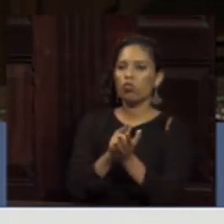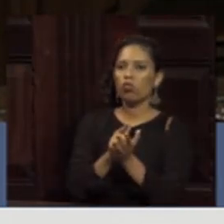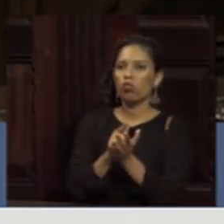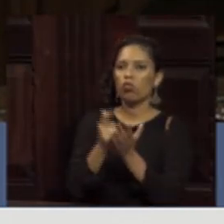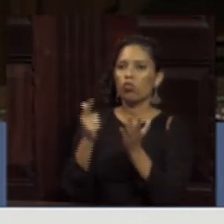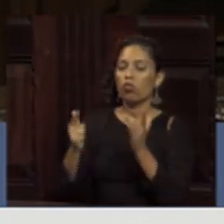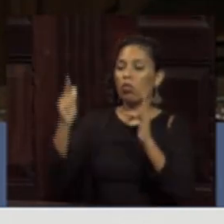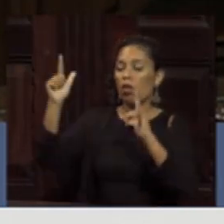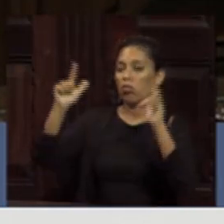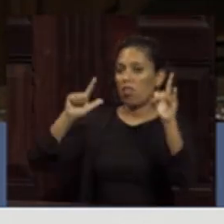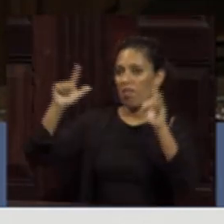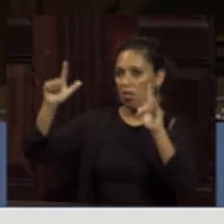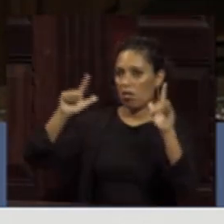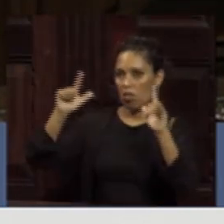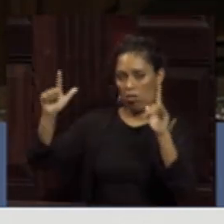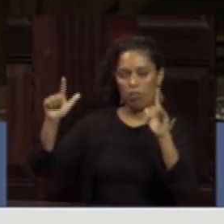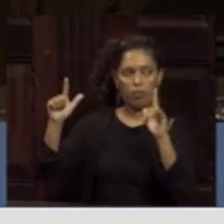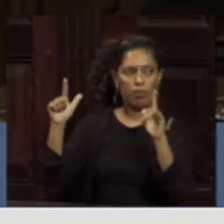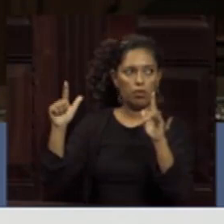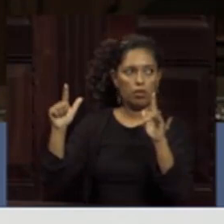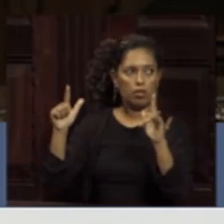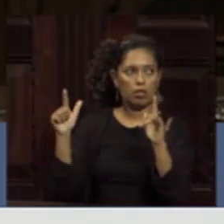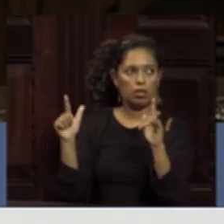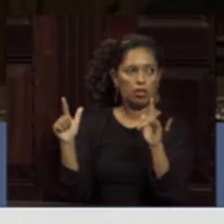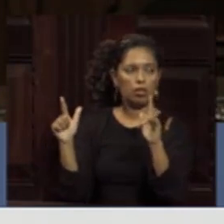numa emissora de TV,